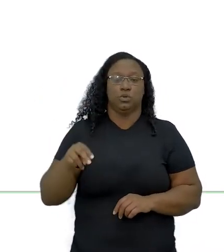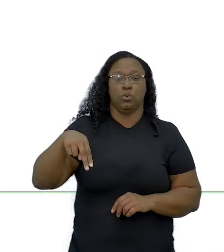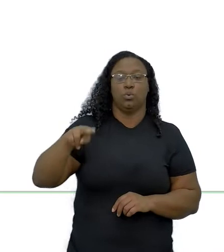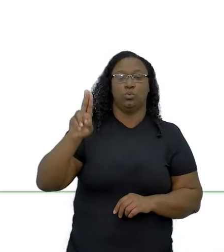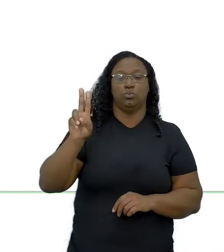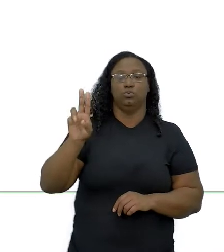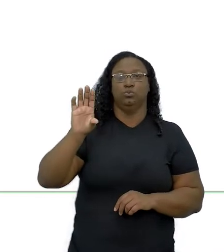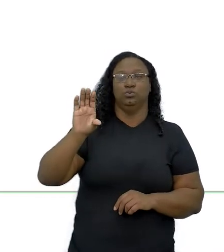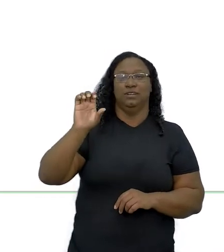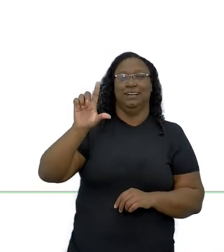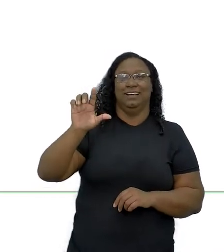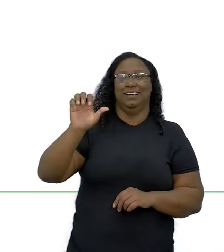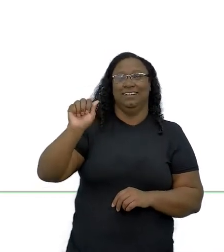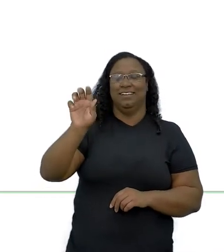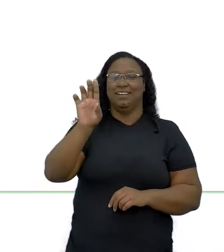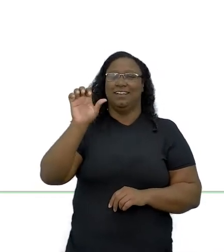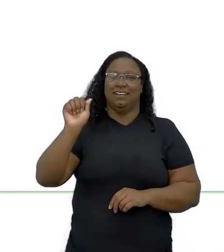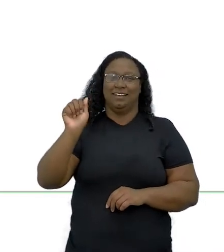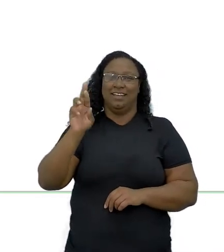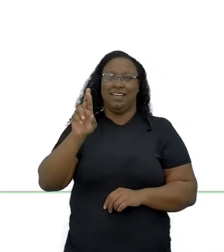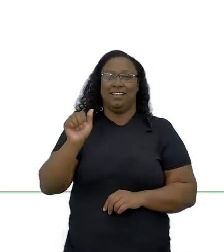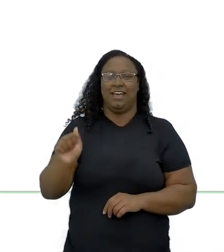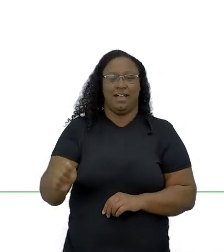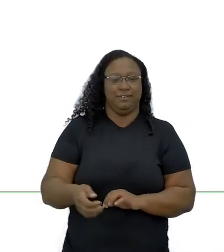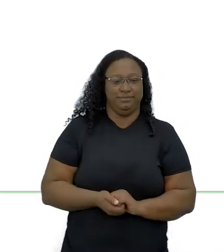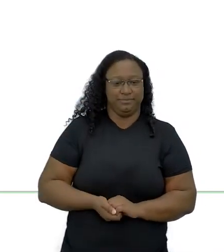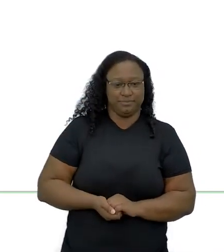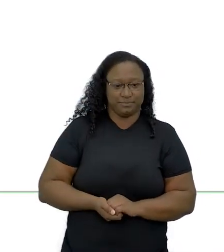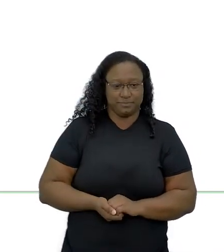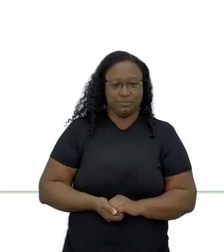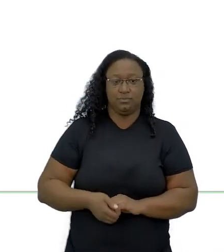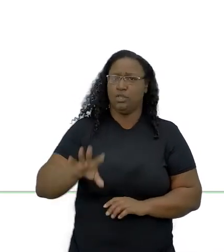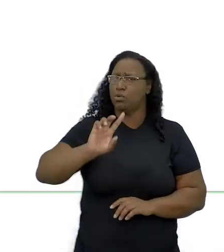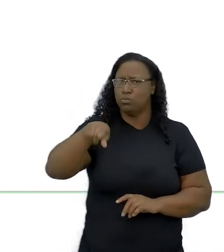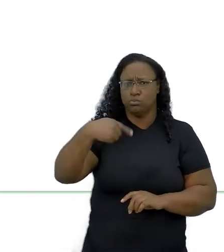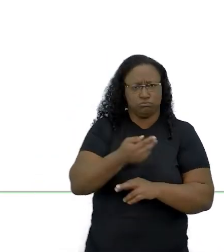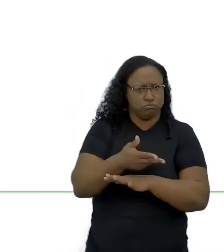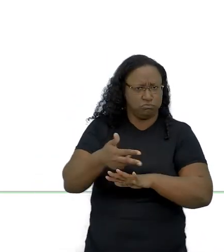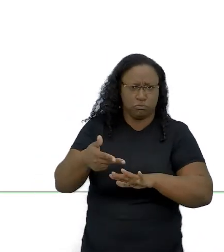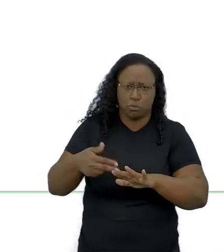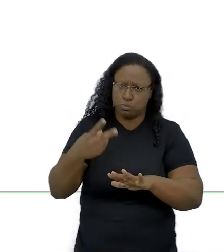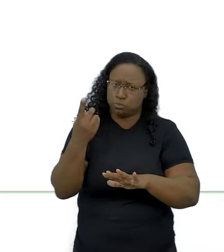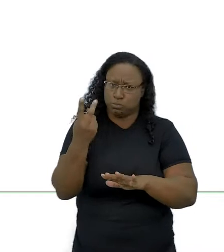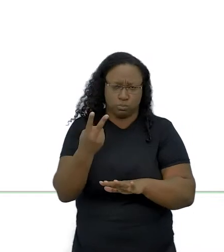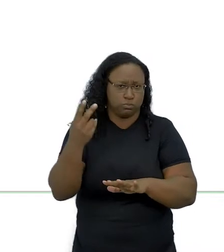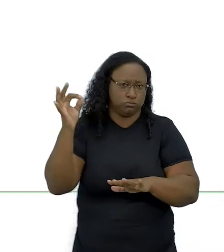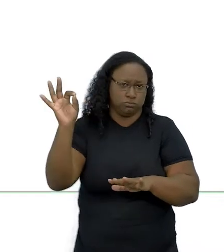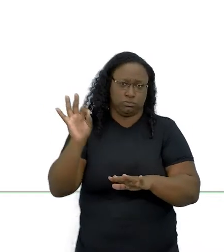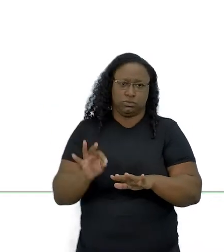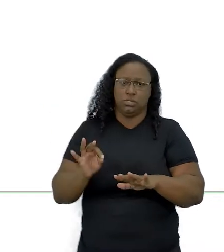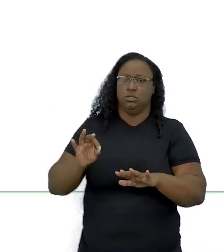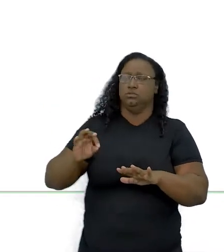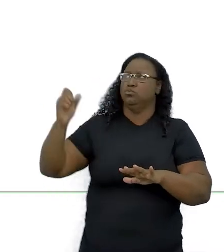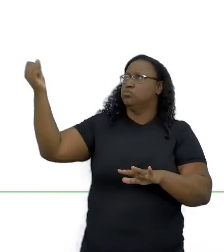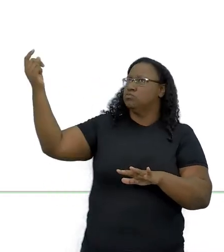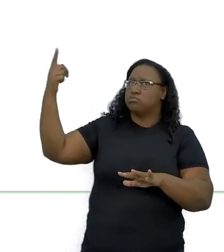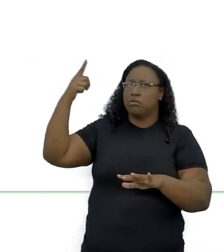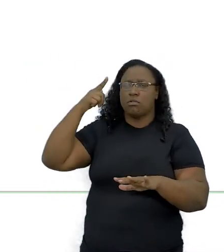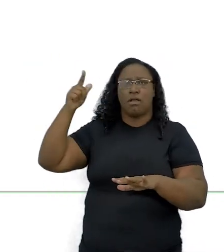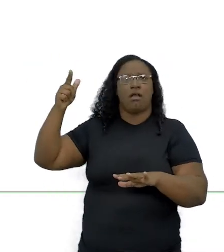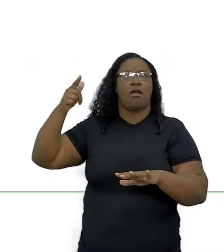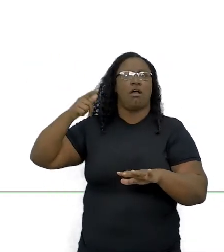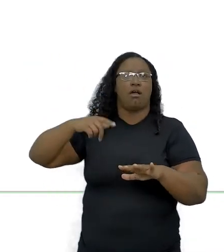aí vai entrar para a gente as geotérmicas, as oceânicas, né? Eólicas, solar e tudo mais. Entra